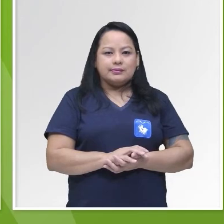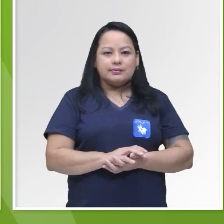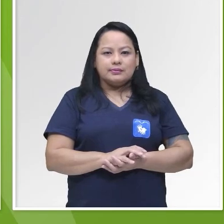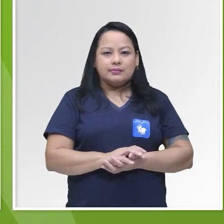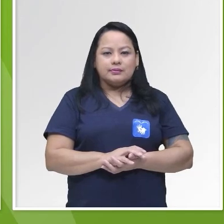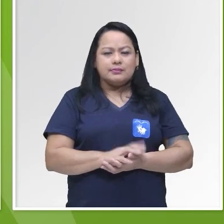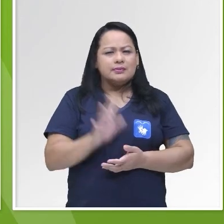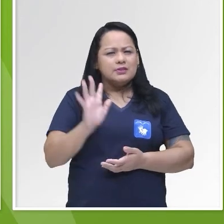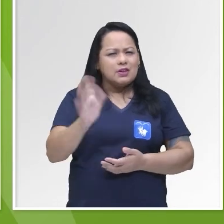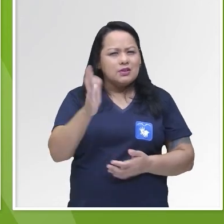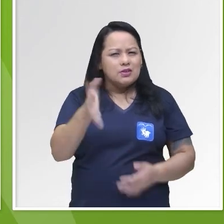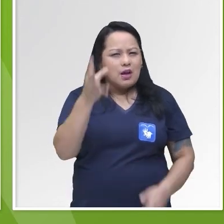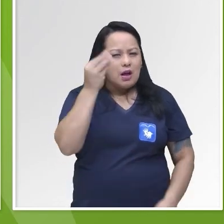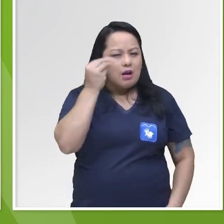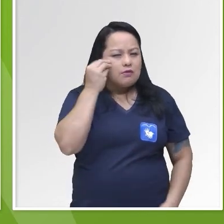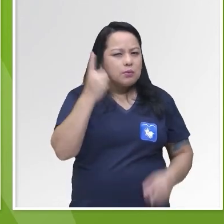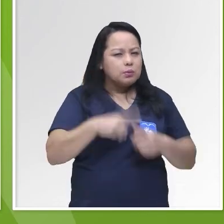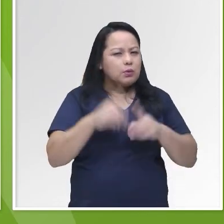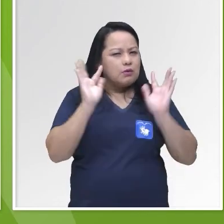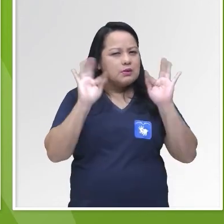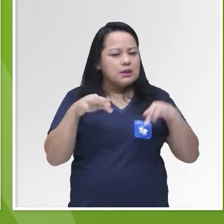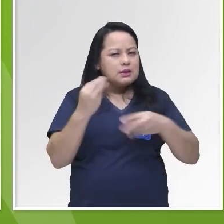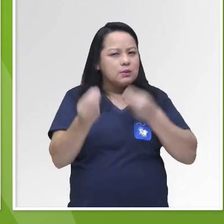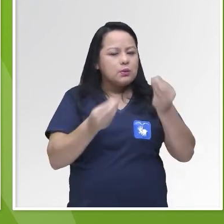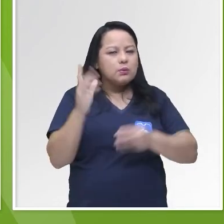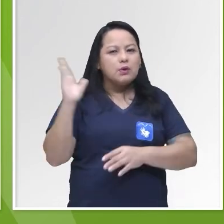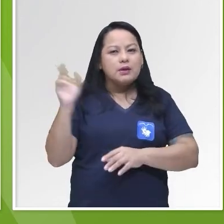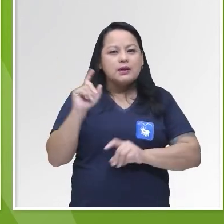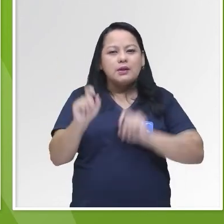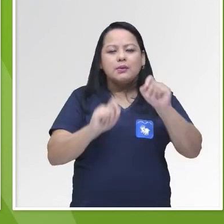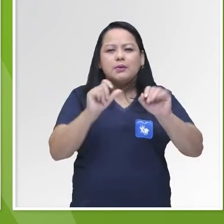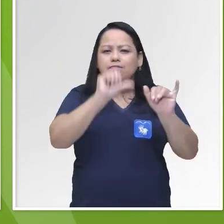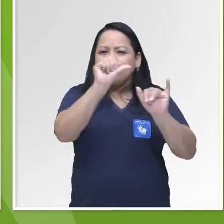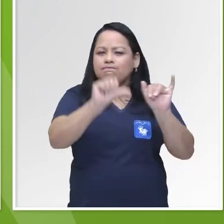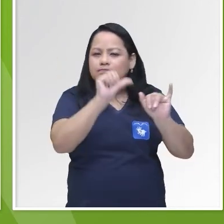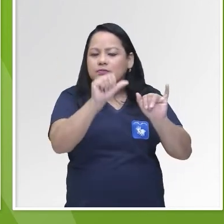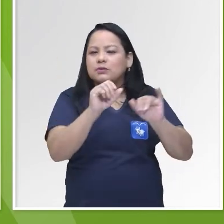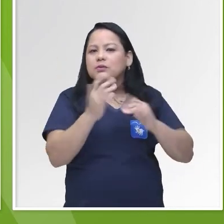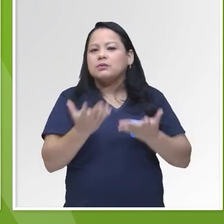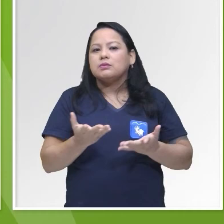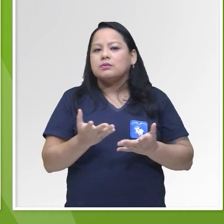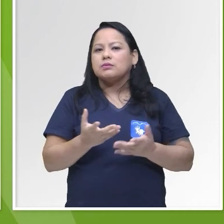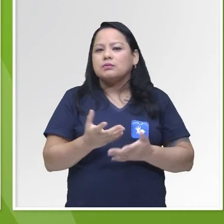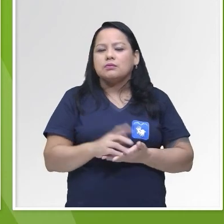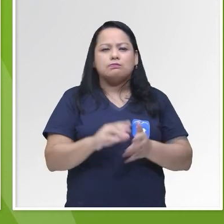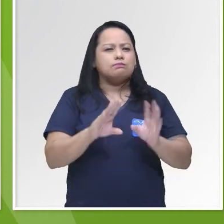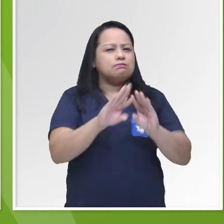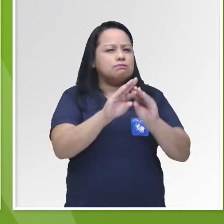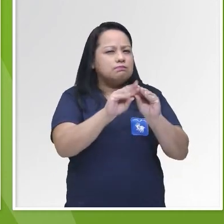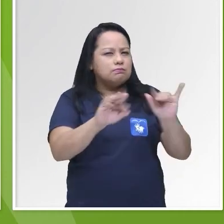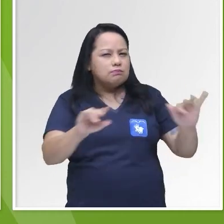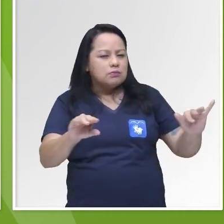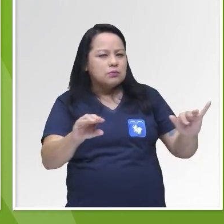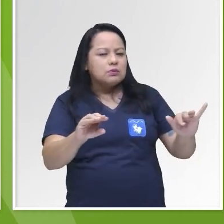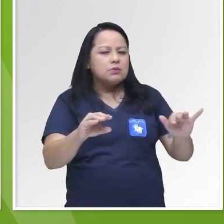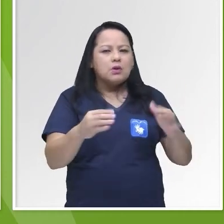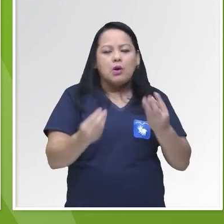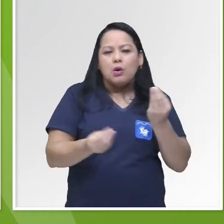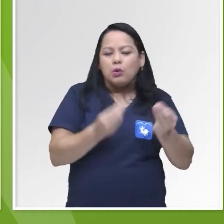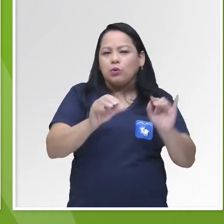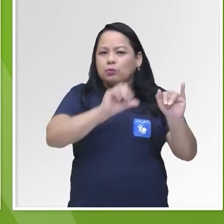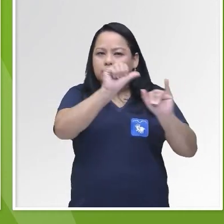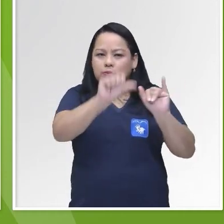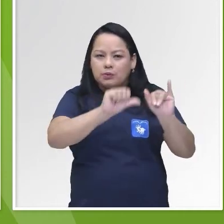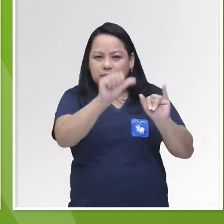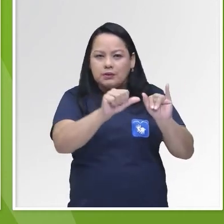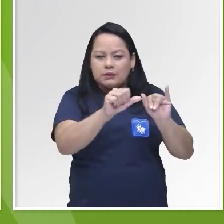observou aí para a gente finalizar? Isso aqui seria uma reação de análise? Seria uma reação